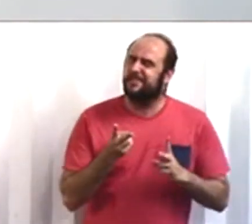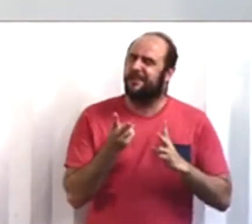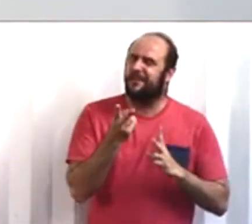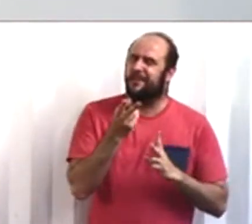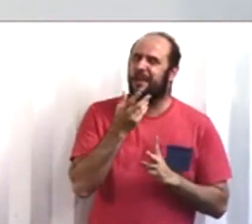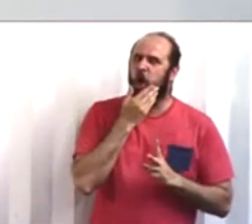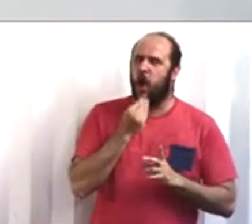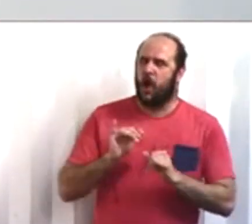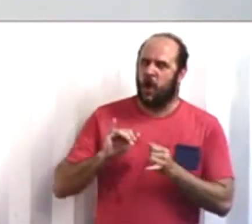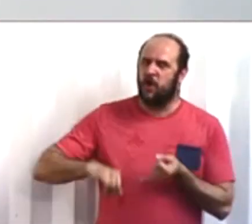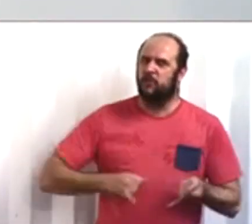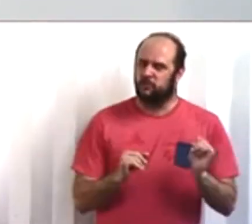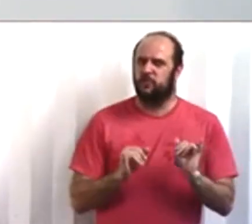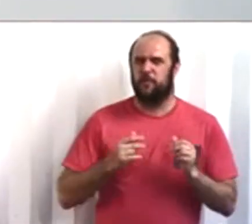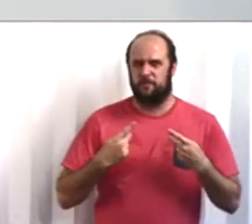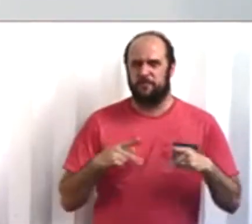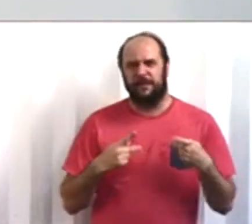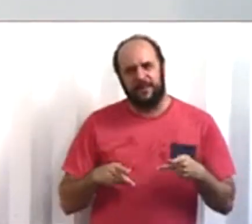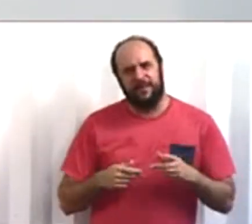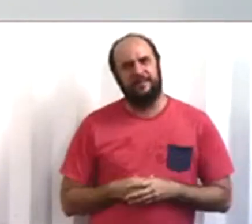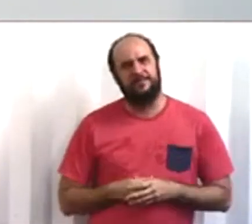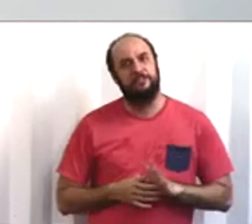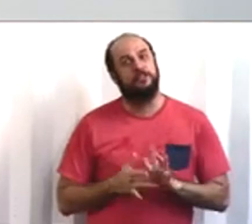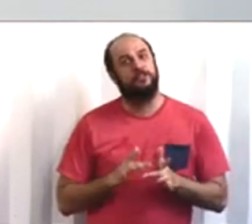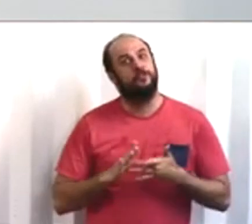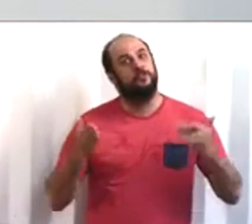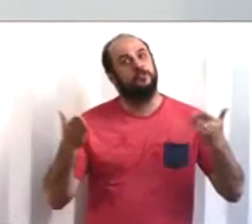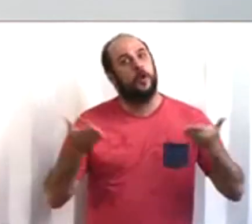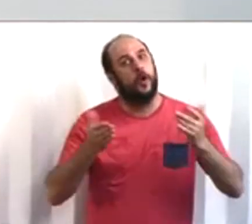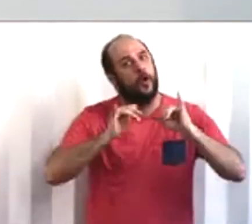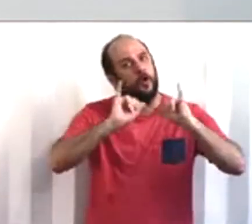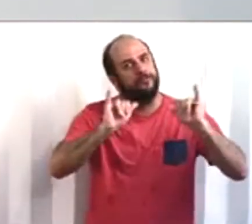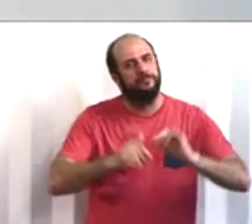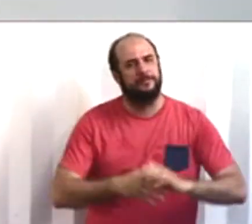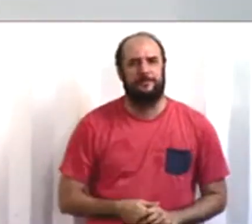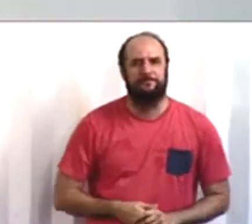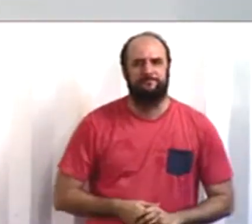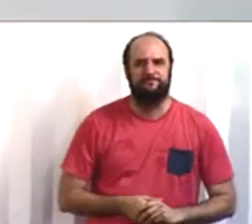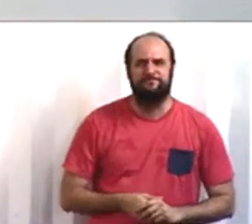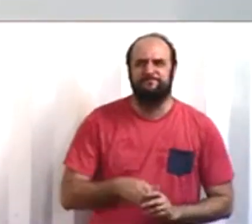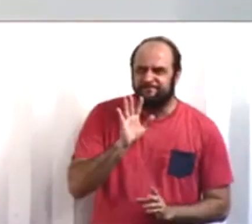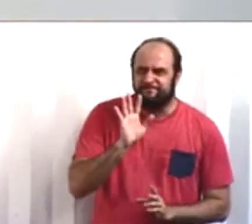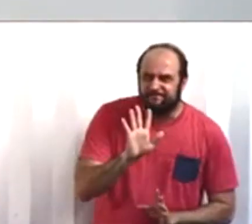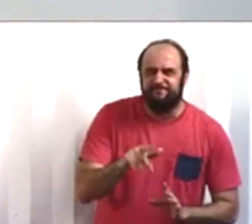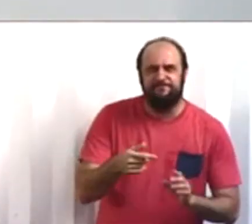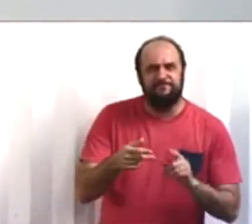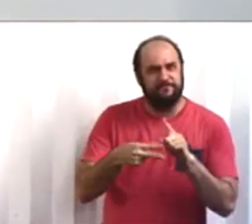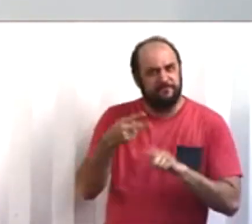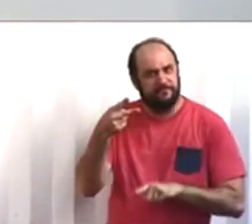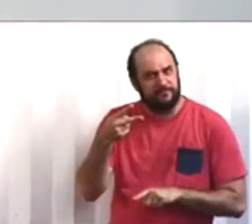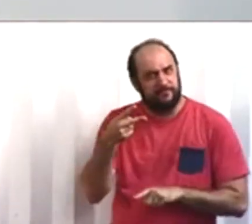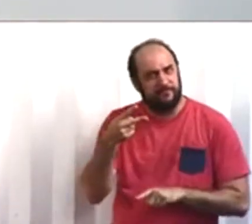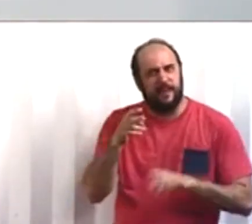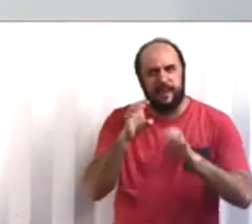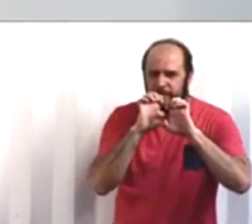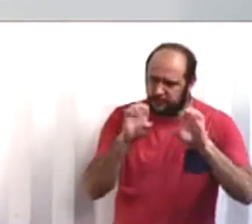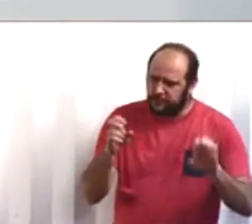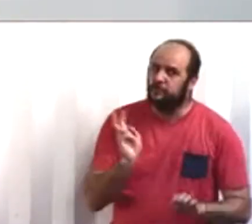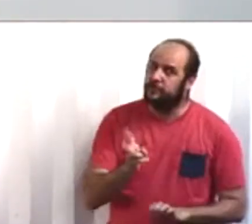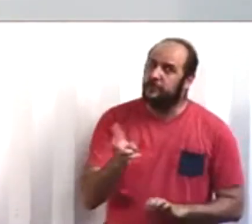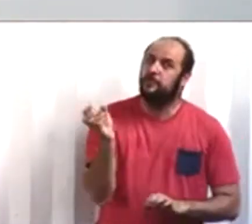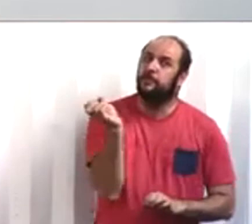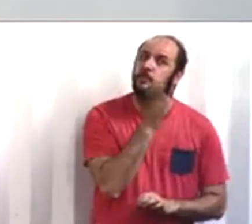João? Percebe como é a pregação de Jesus hoje? Então são duas coisas. A primeira é que evangelho é sempre uma coisa